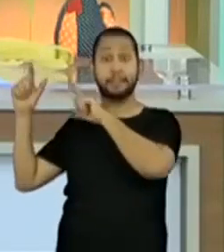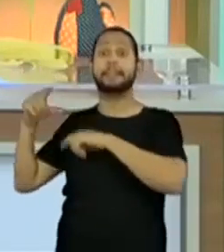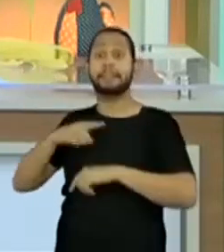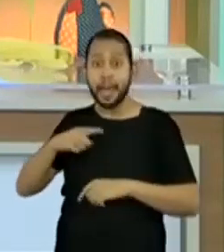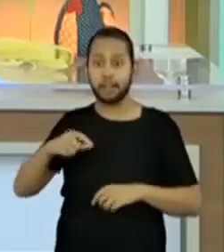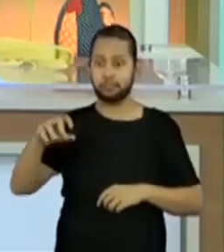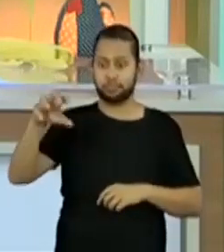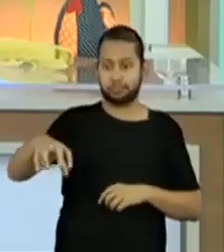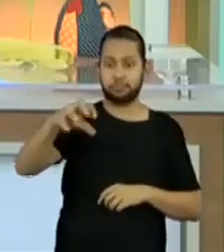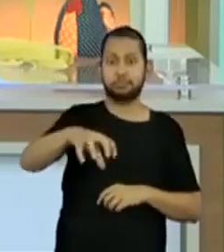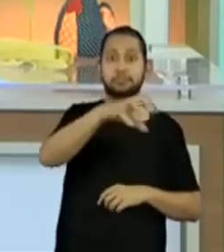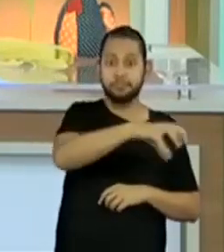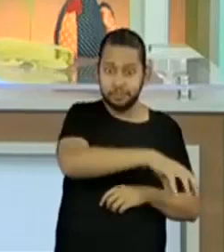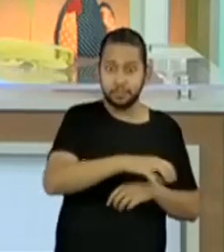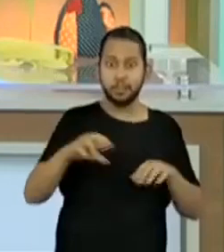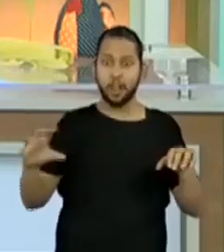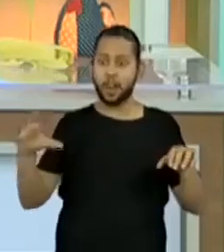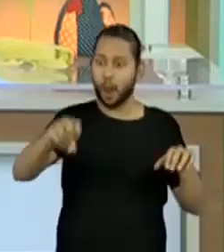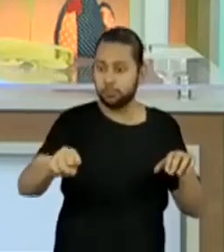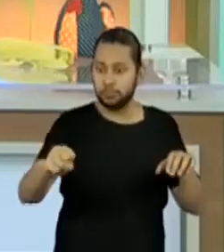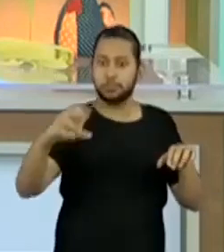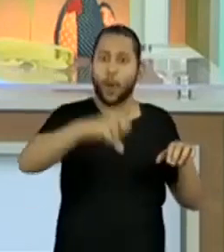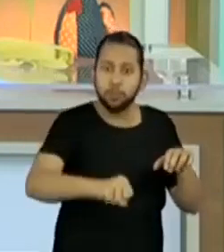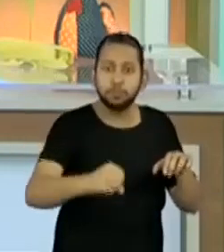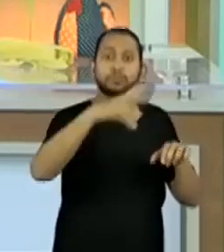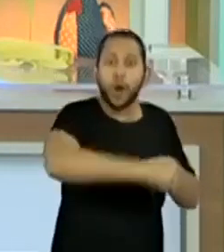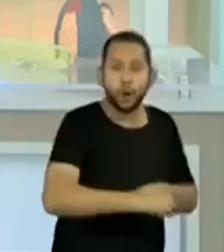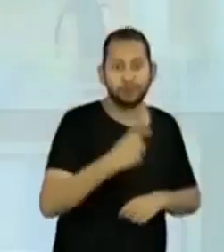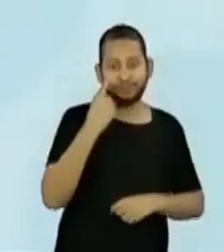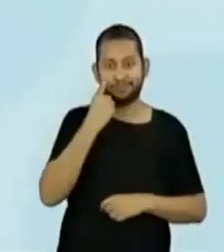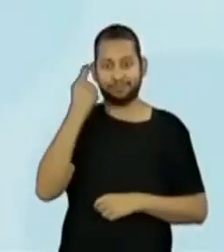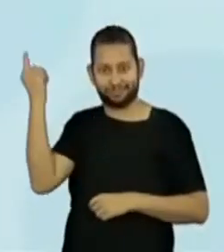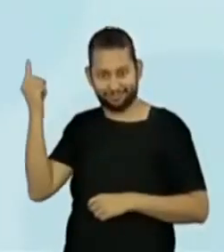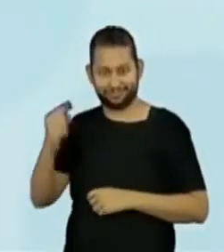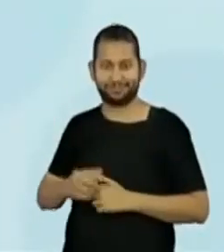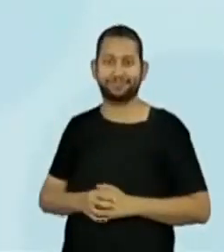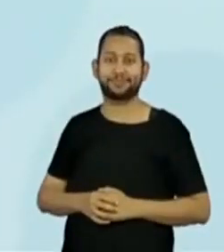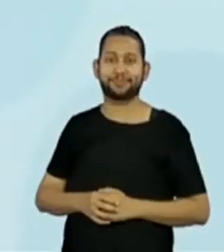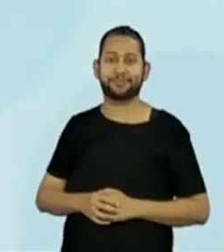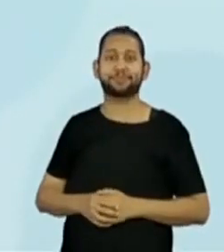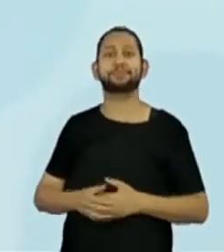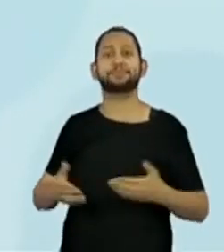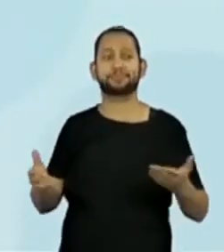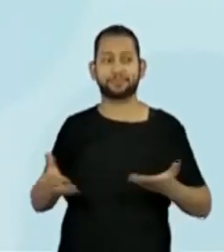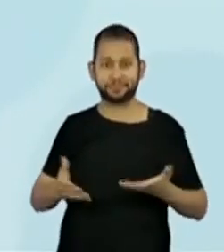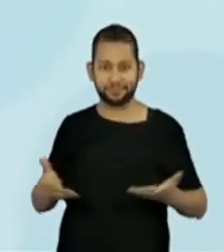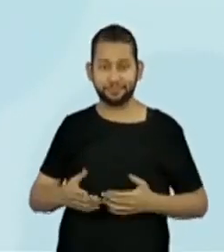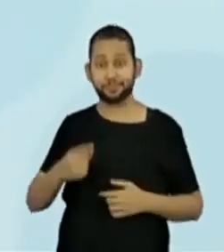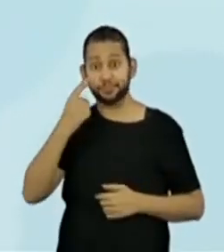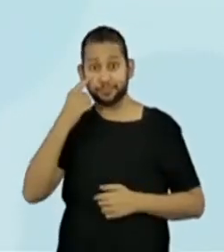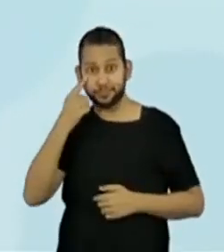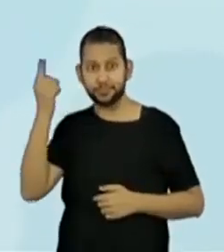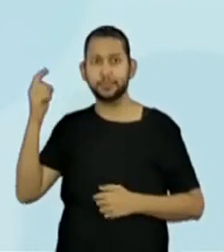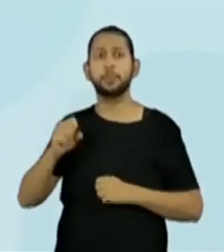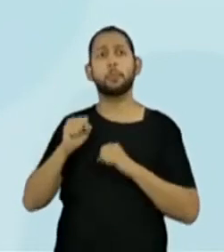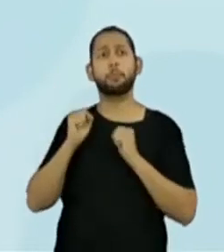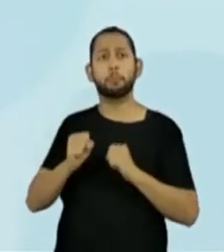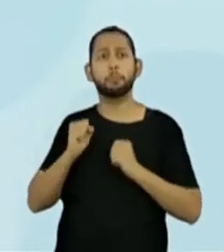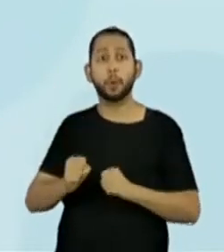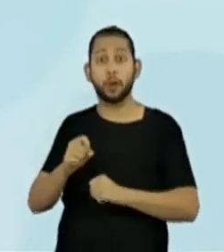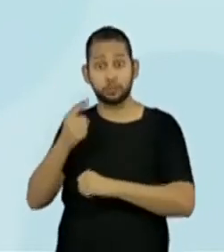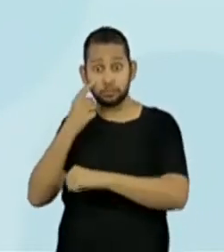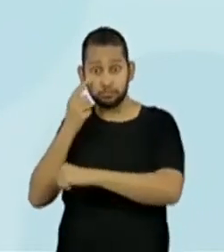possíveis, né, daquela imagem que vocês viram. Vejam, eu posso criar as